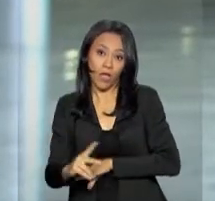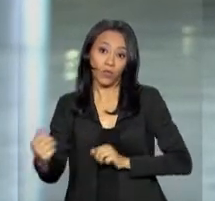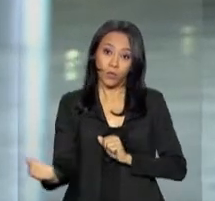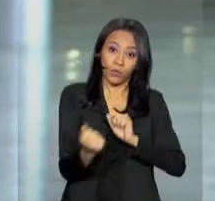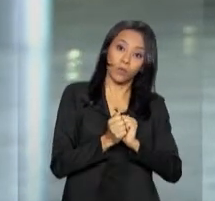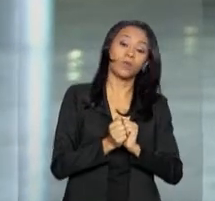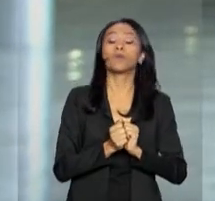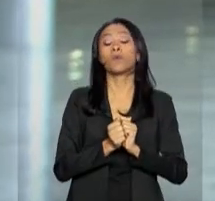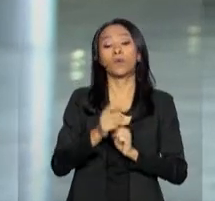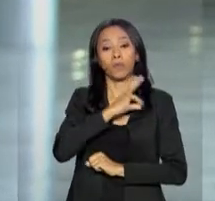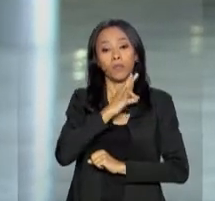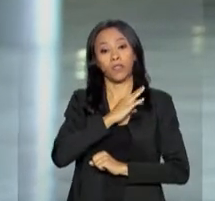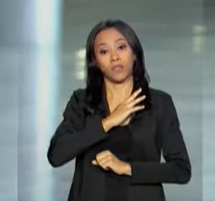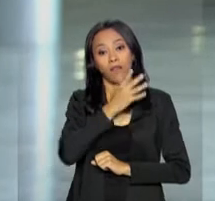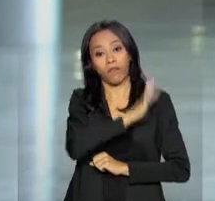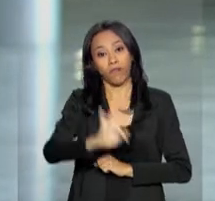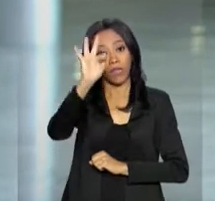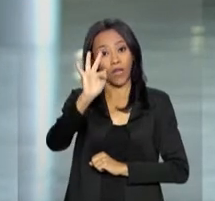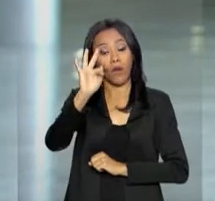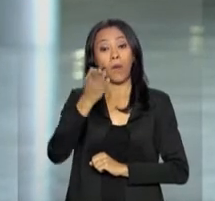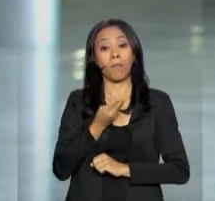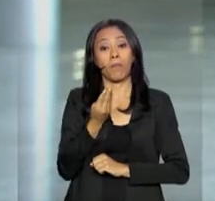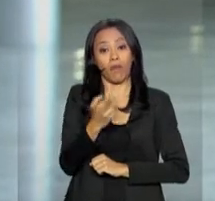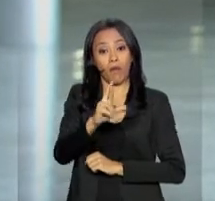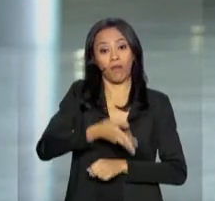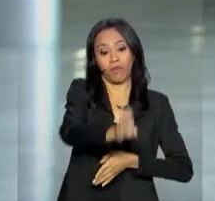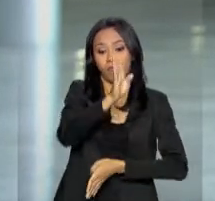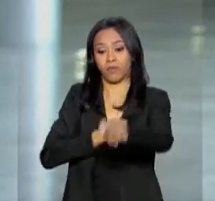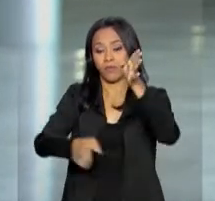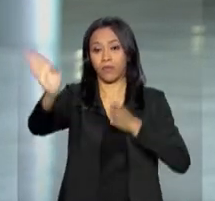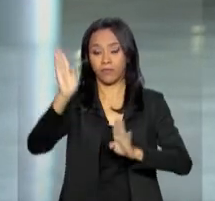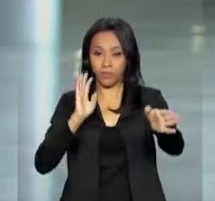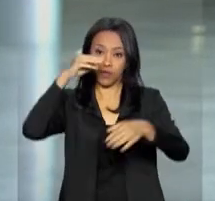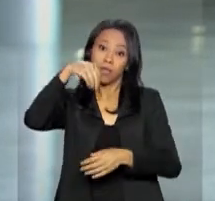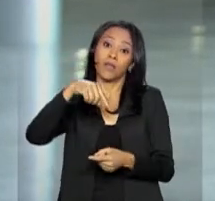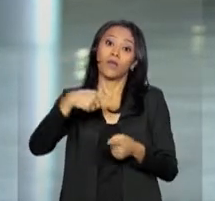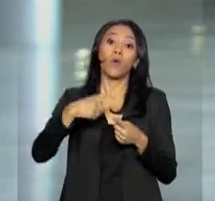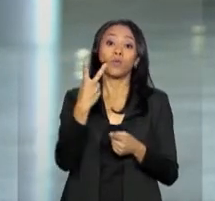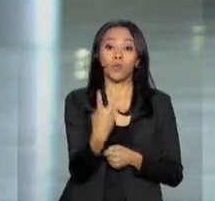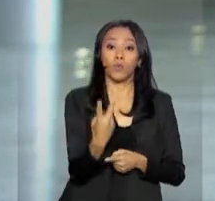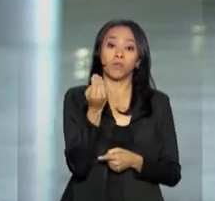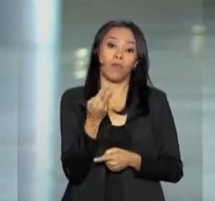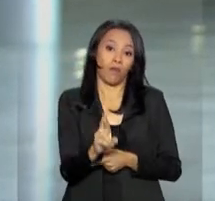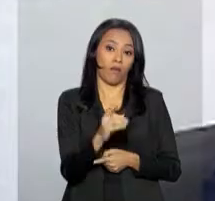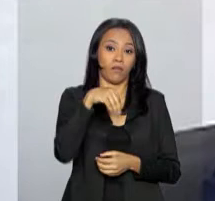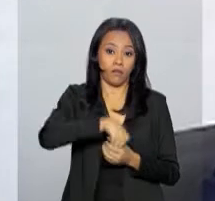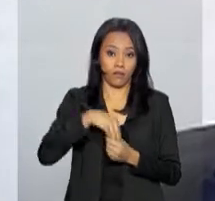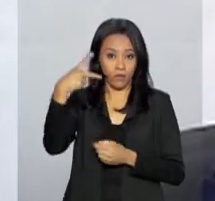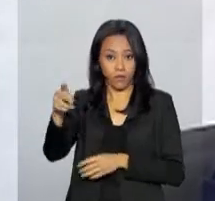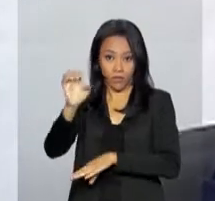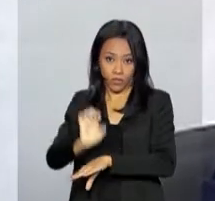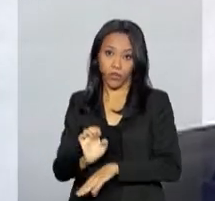Polícia Rodoviária Federal, estradas federais que cortam o Estado, como a Fernão Dias e a Via Dutra. Se